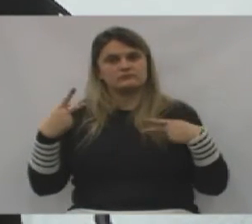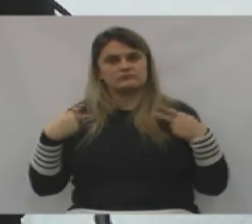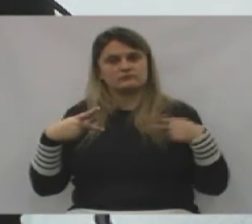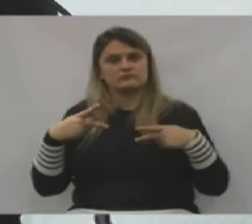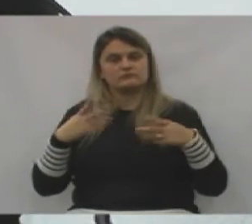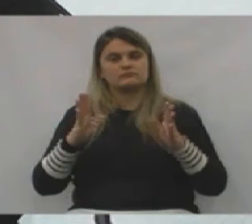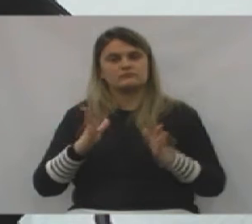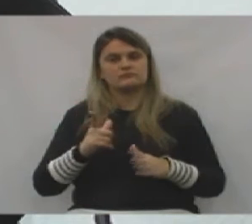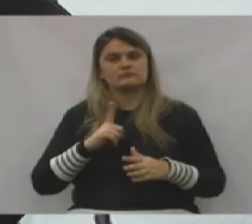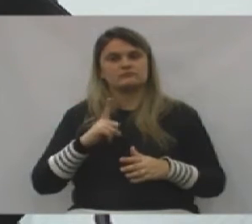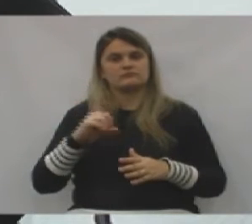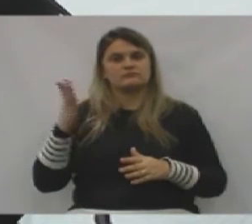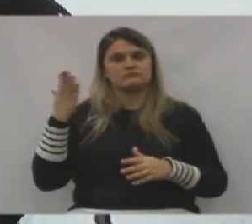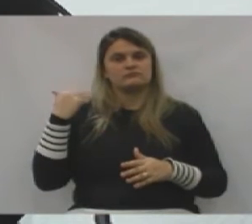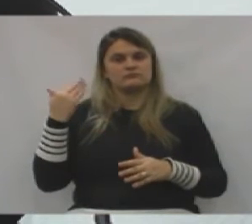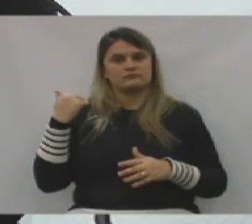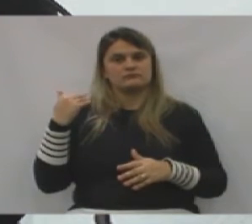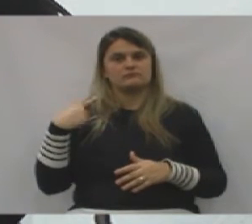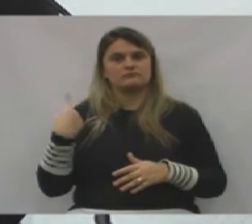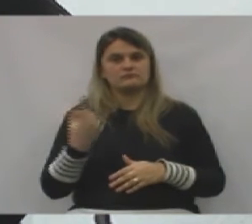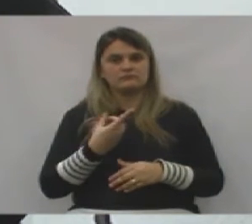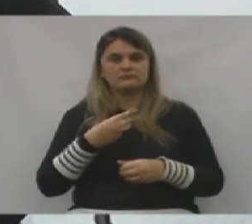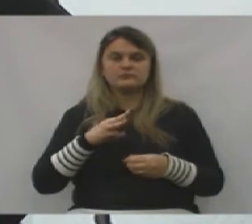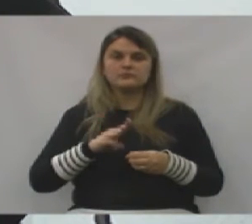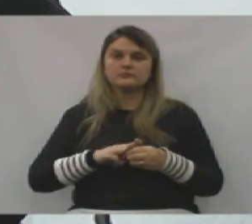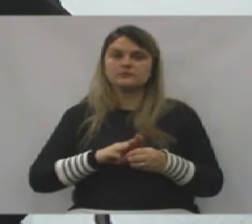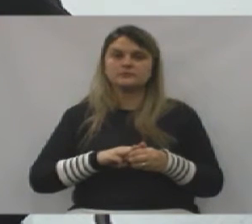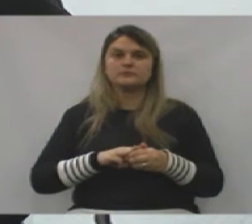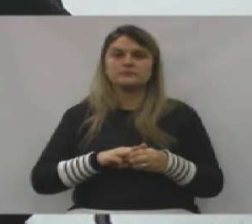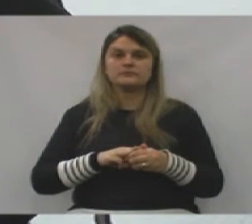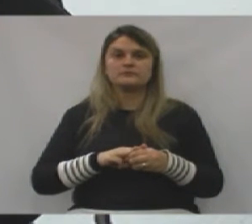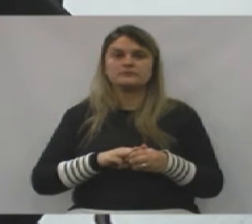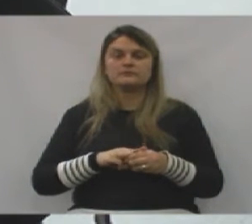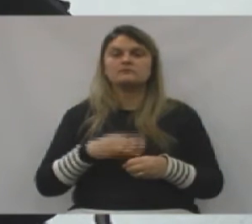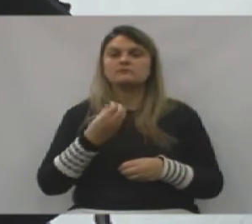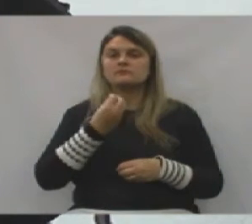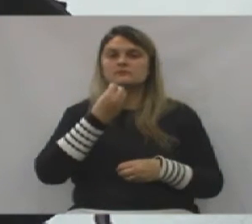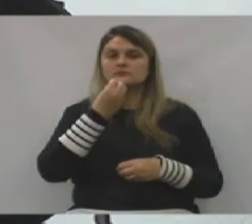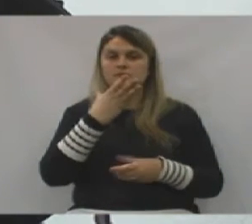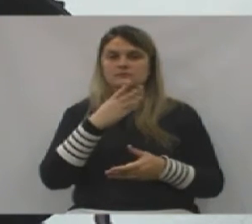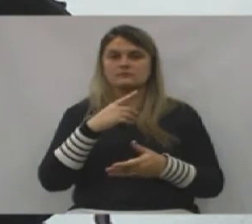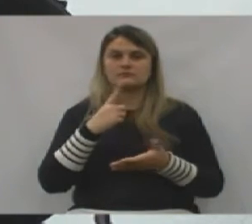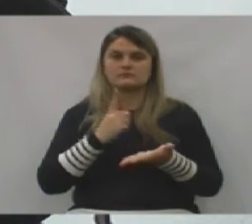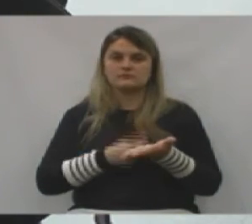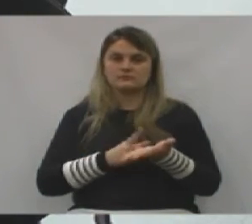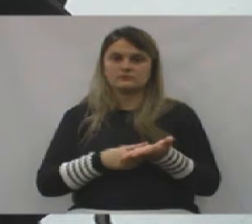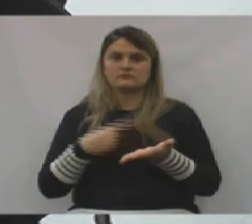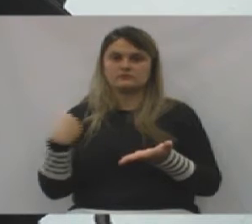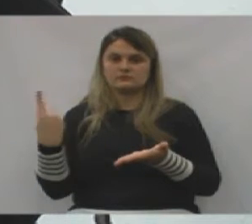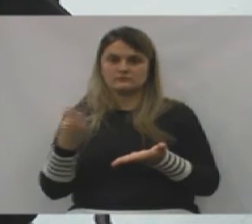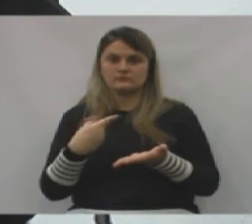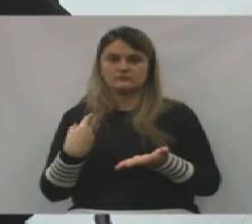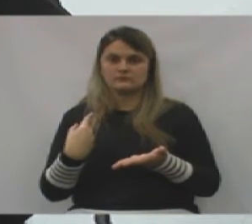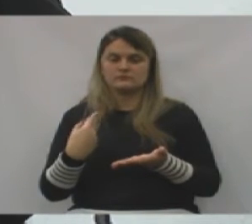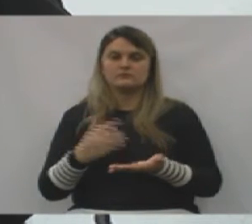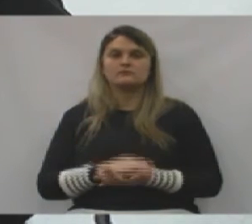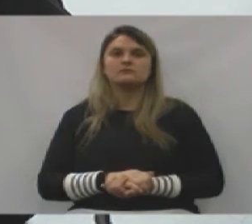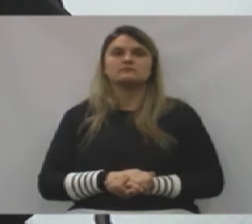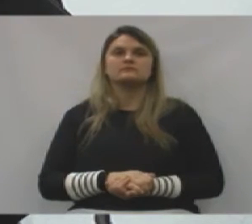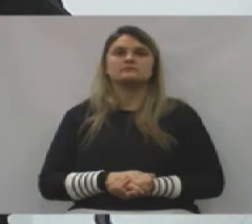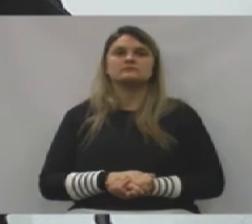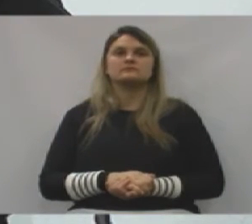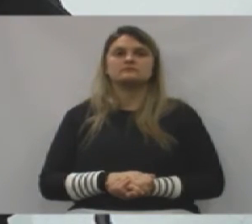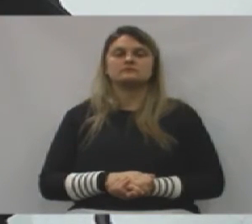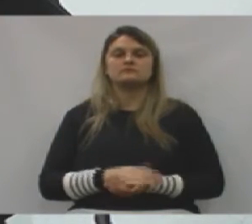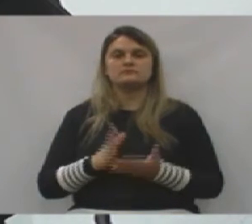que já teve no nosso município. Que bom do comprometimento de cada um dos senhores.